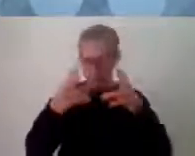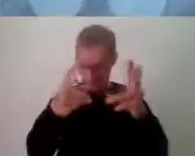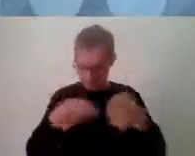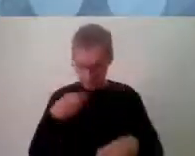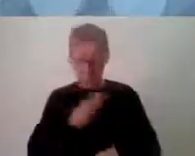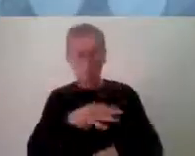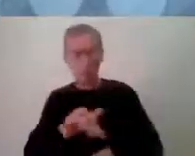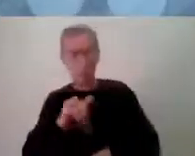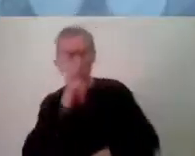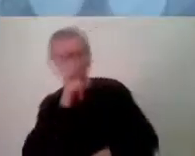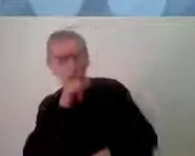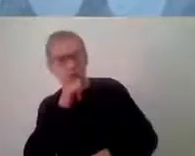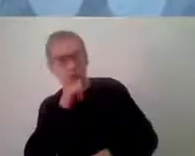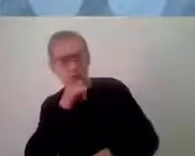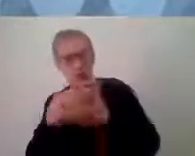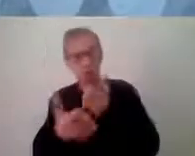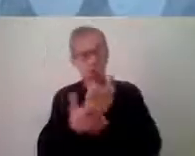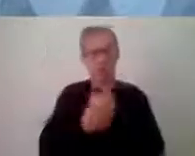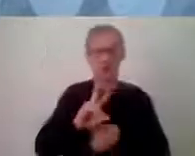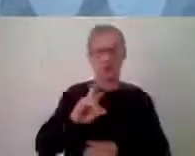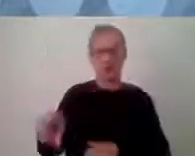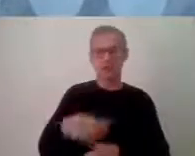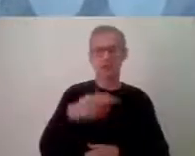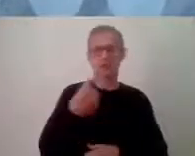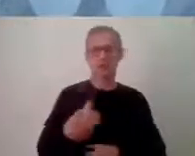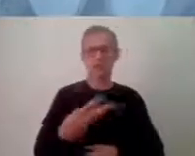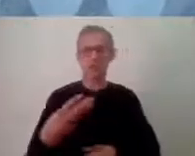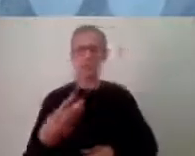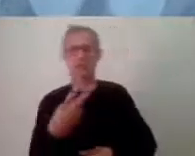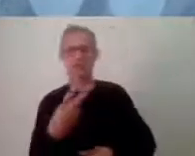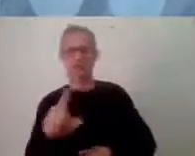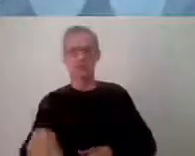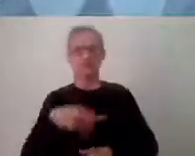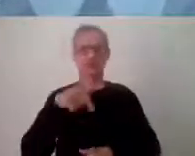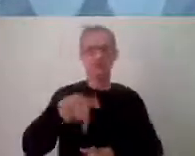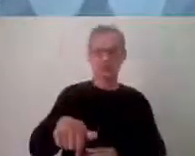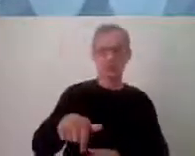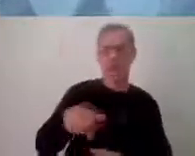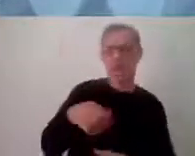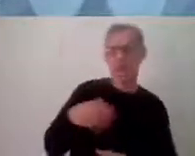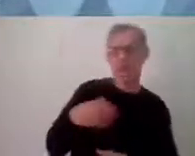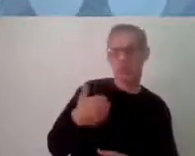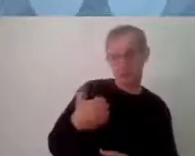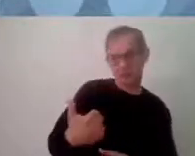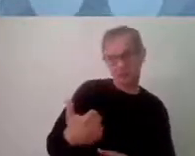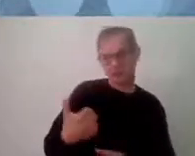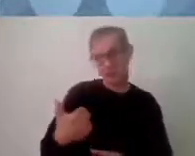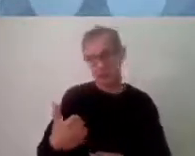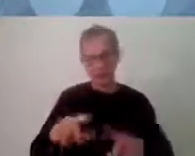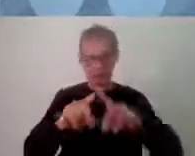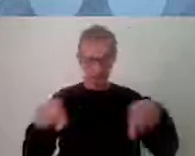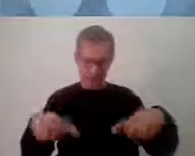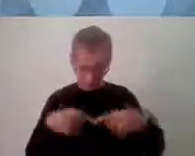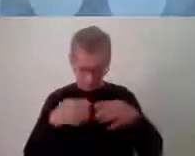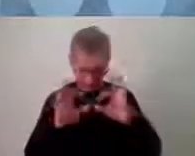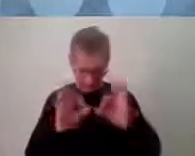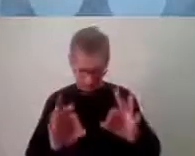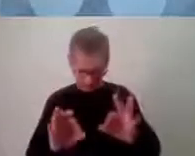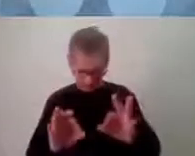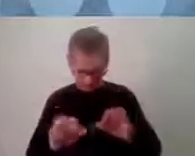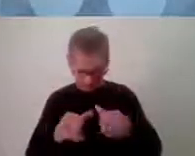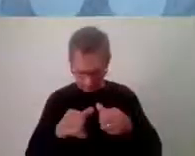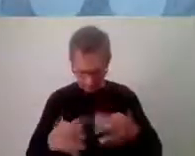nosso exemplo ficou muito próximo, 2,63 e 2,71. A área exata, ela tá